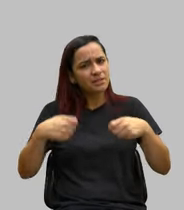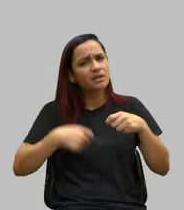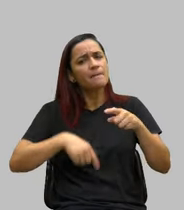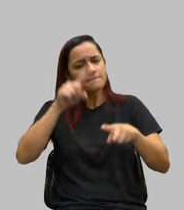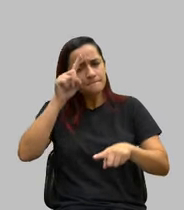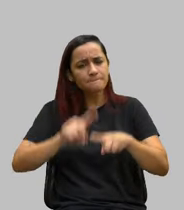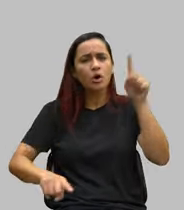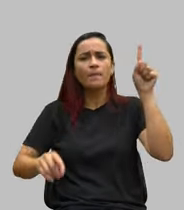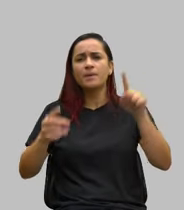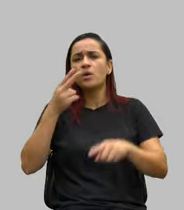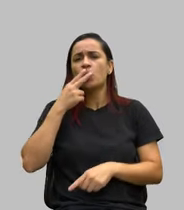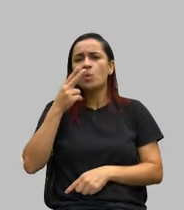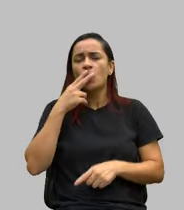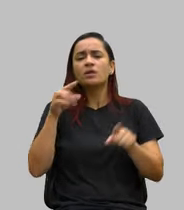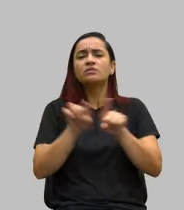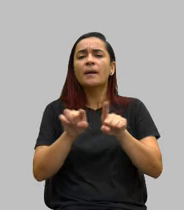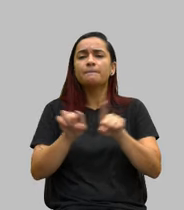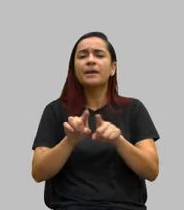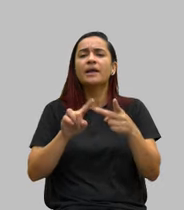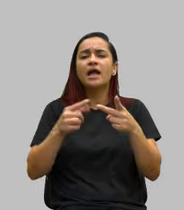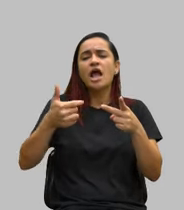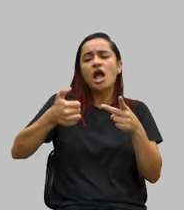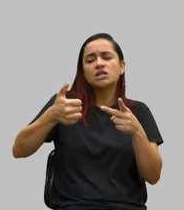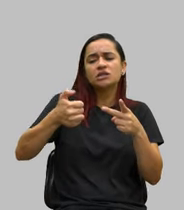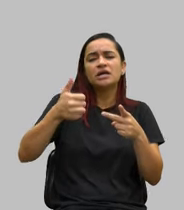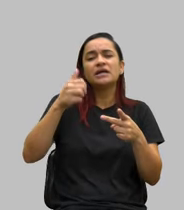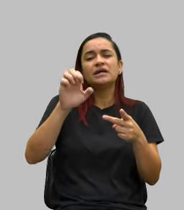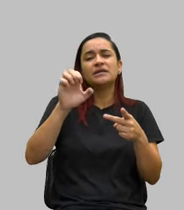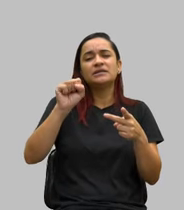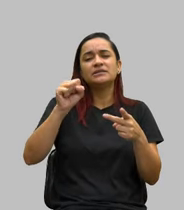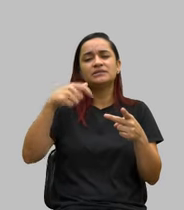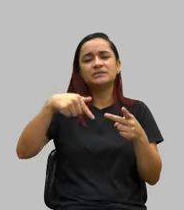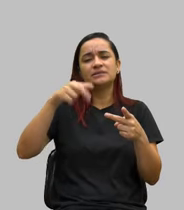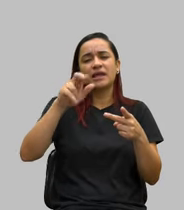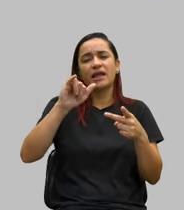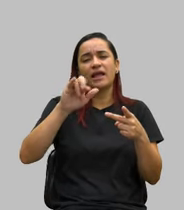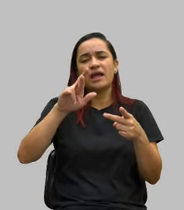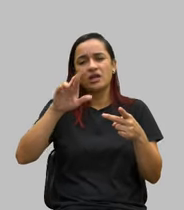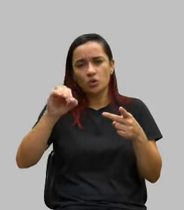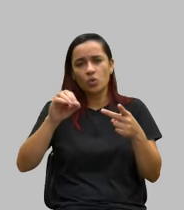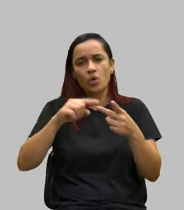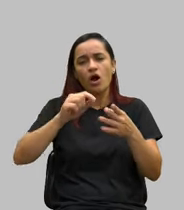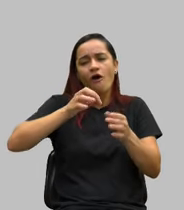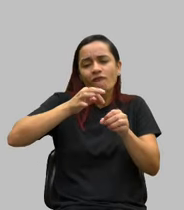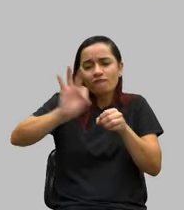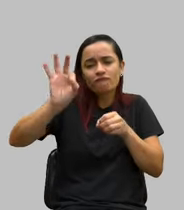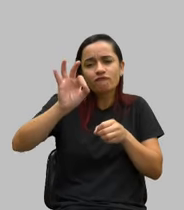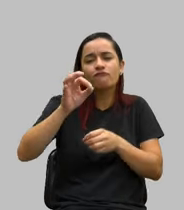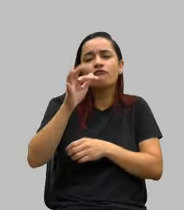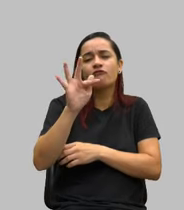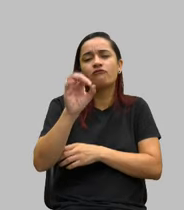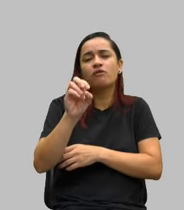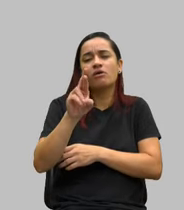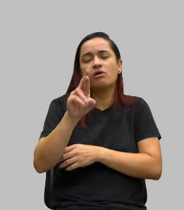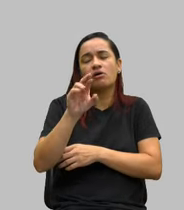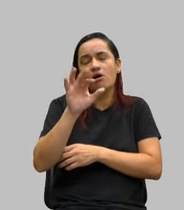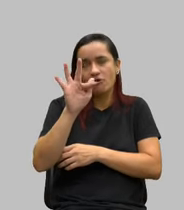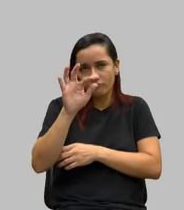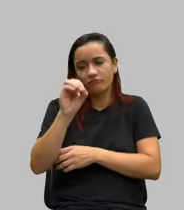isqueiro e fósforo sim porque como é que nós podemos eh o projeto já está tramitando